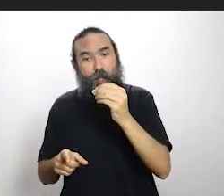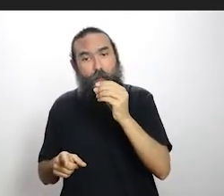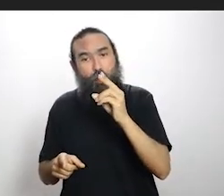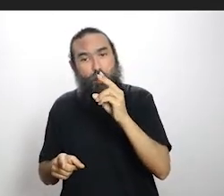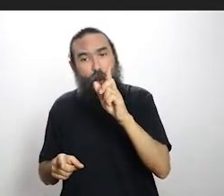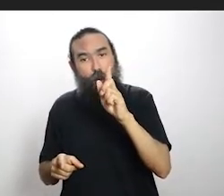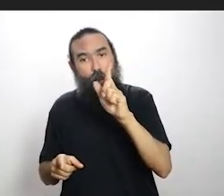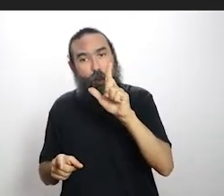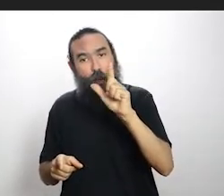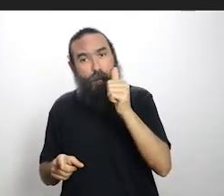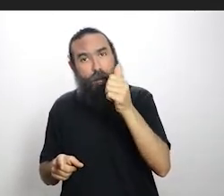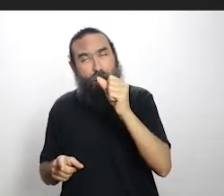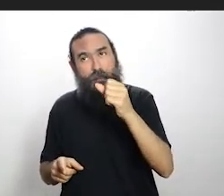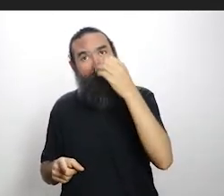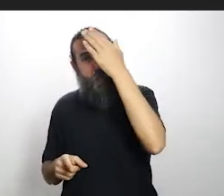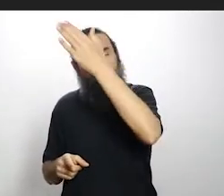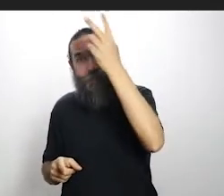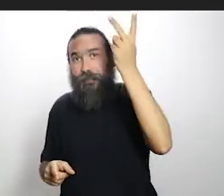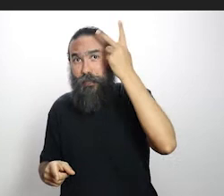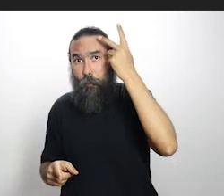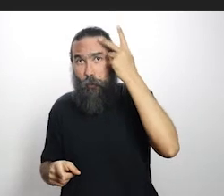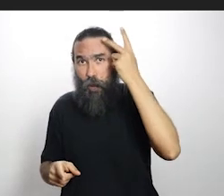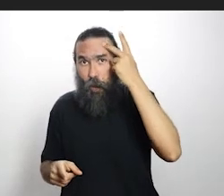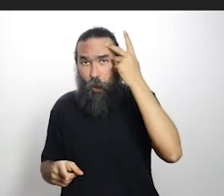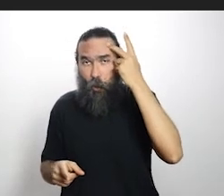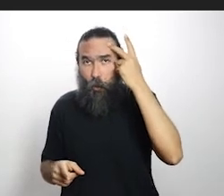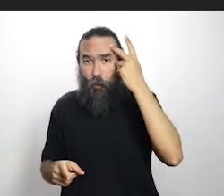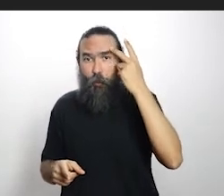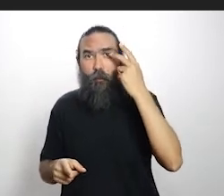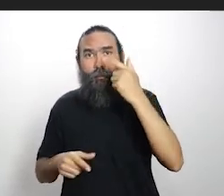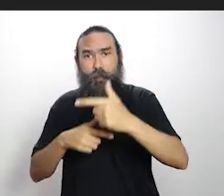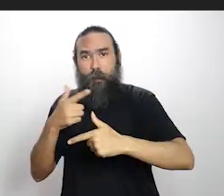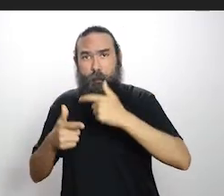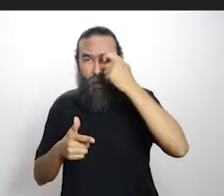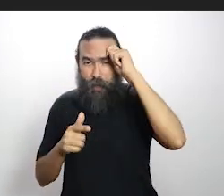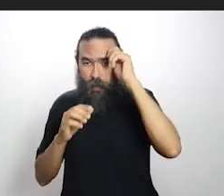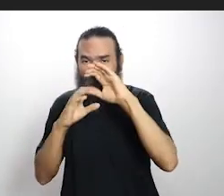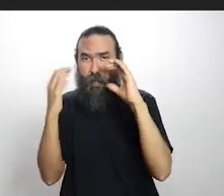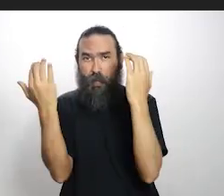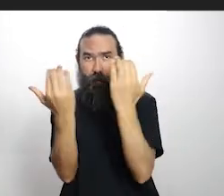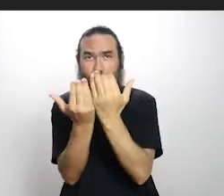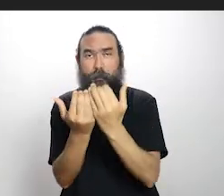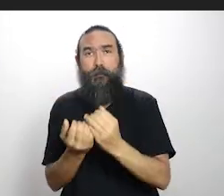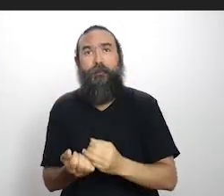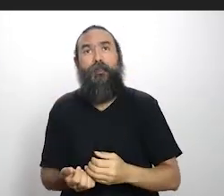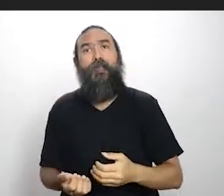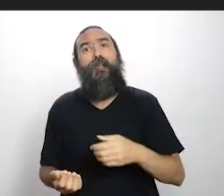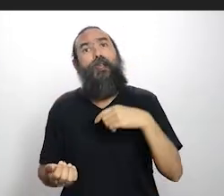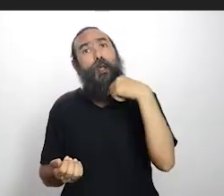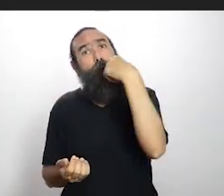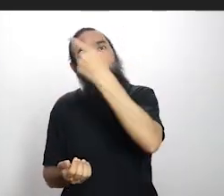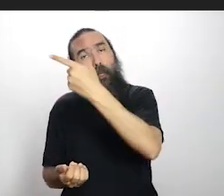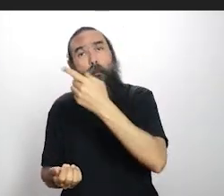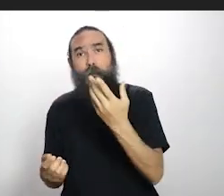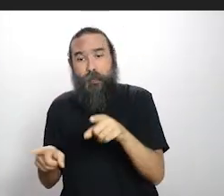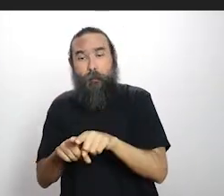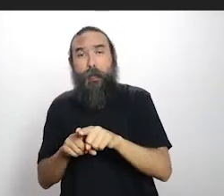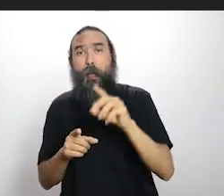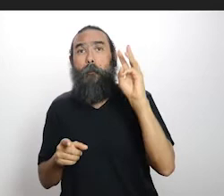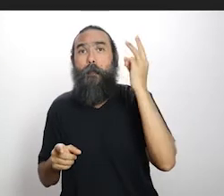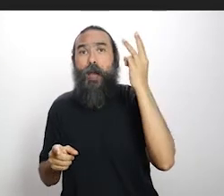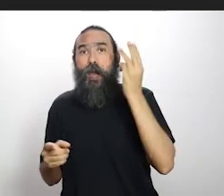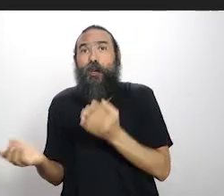da Uniafro de São Paulo, Zica Pires, que é uma jovem liderança quilombola lá do estado